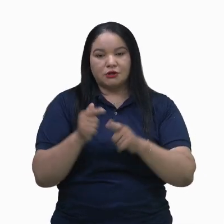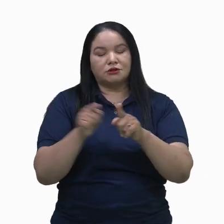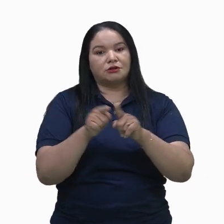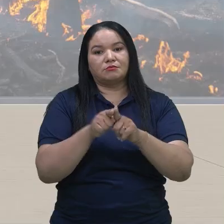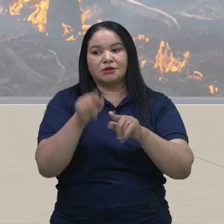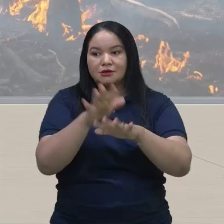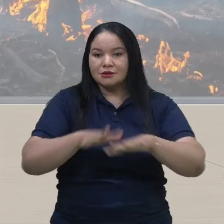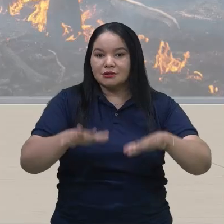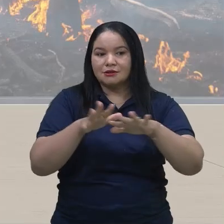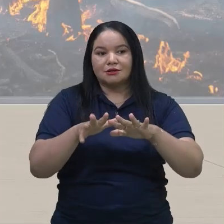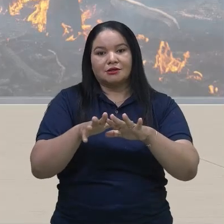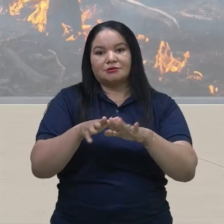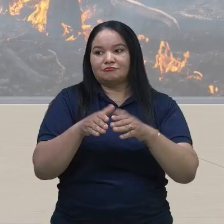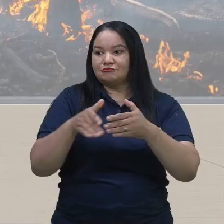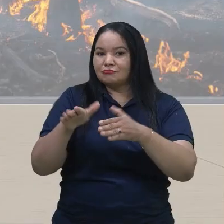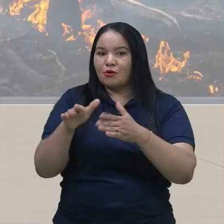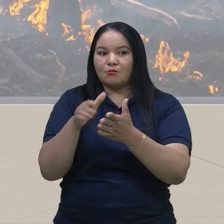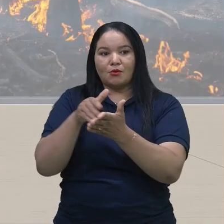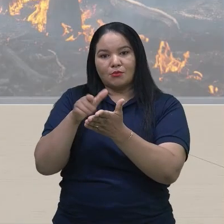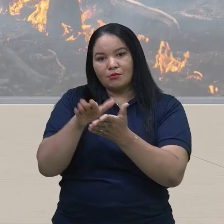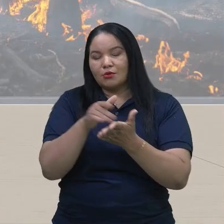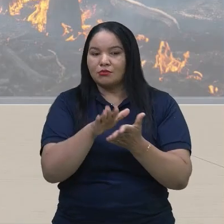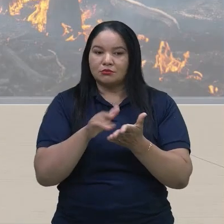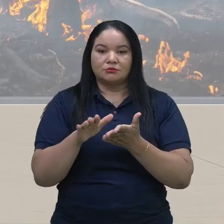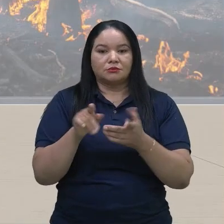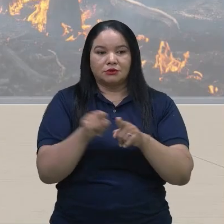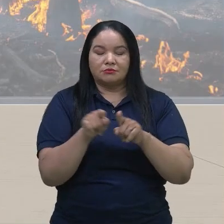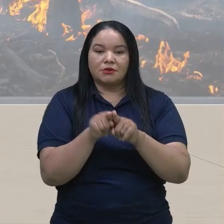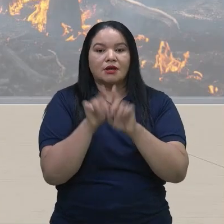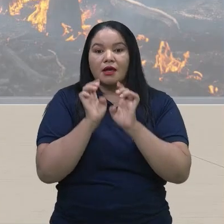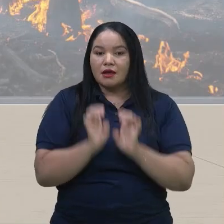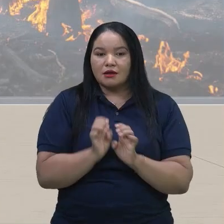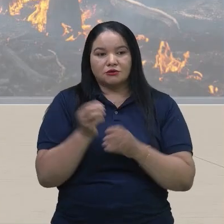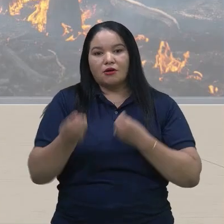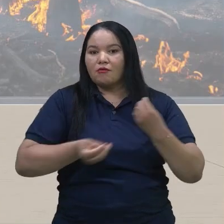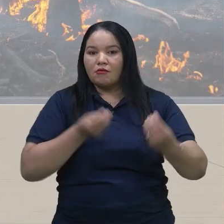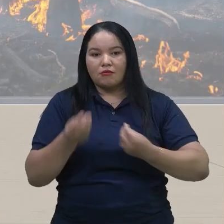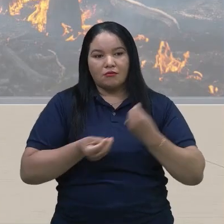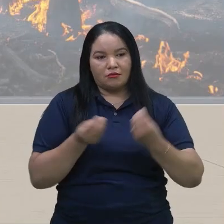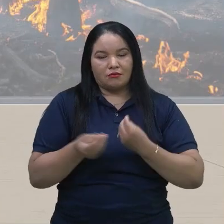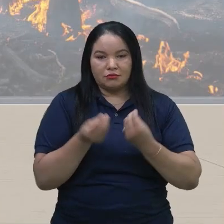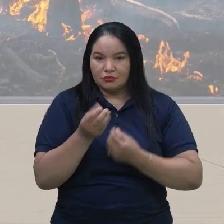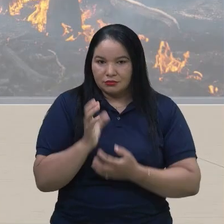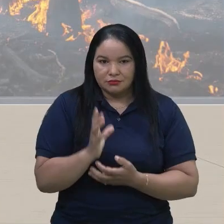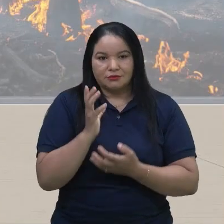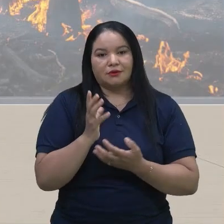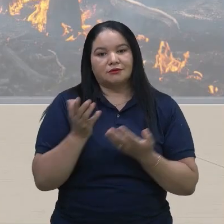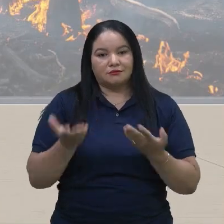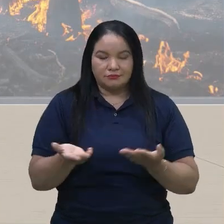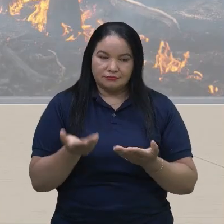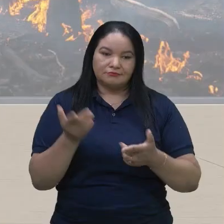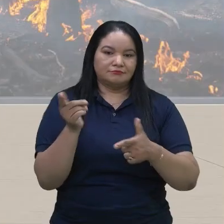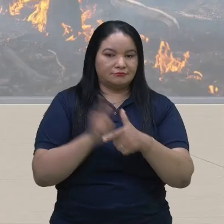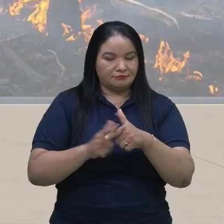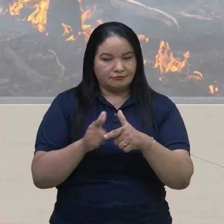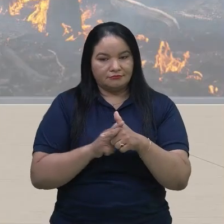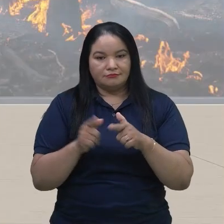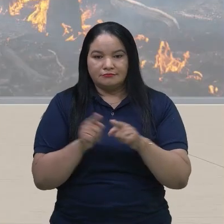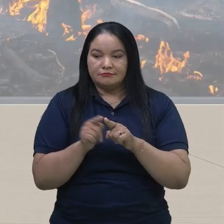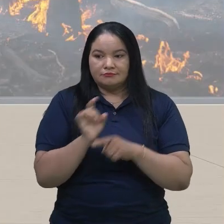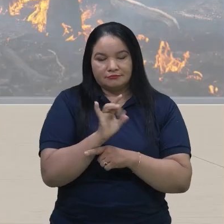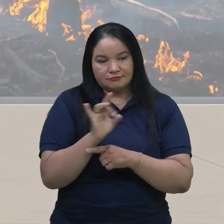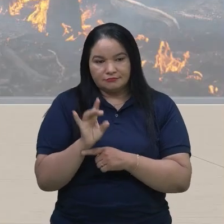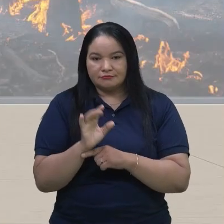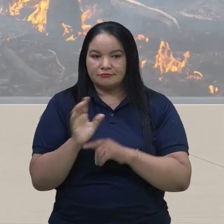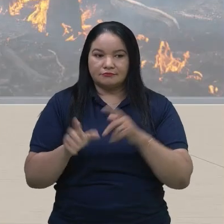ali de lado, né? E aí essa questão ética, né, onde é que fica, né? Como é que vai ficar ali a situação de cada um desses